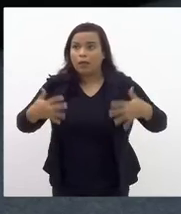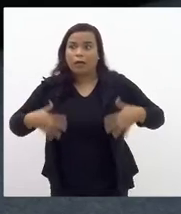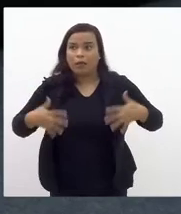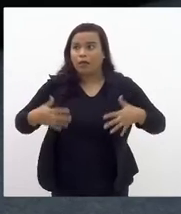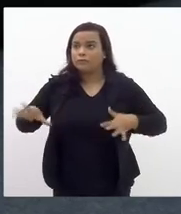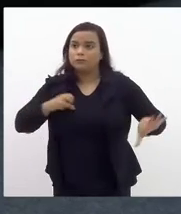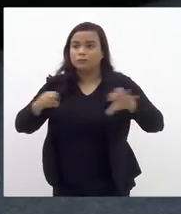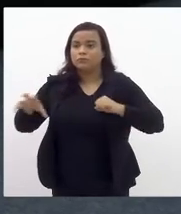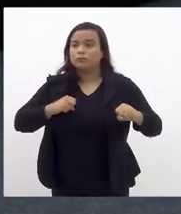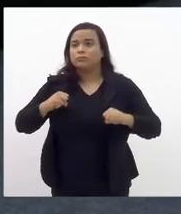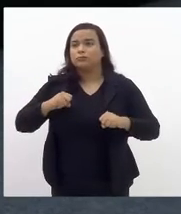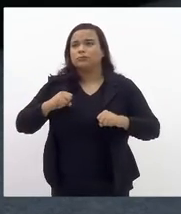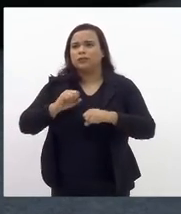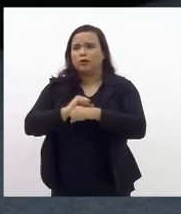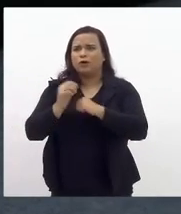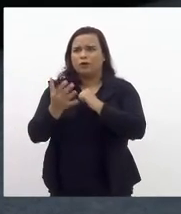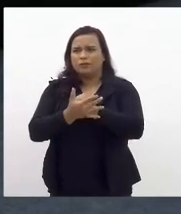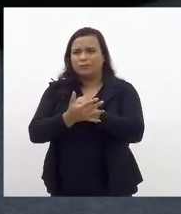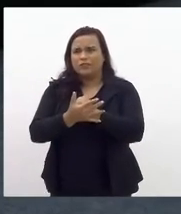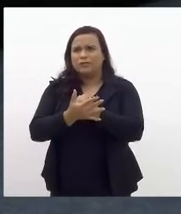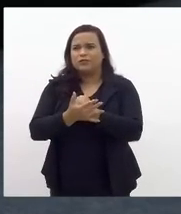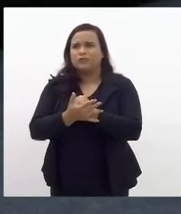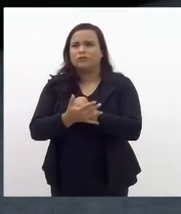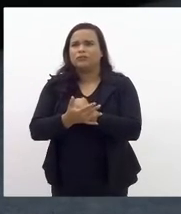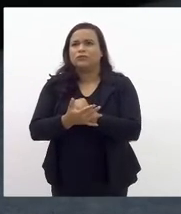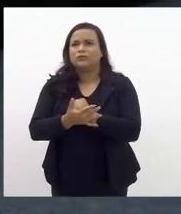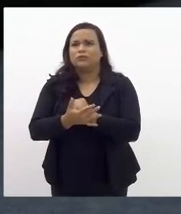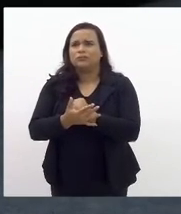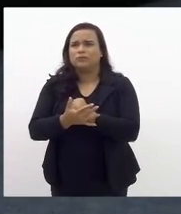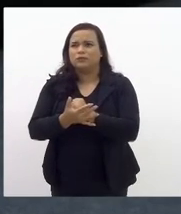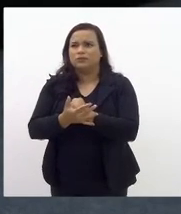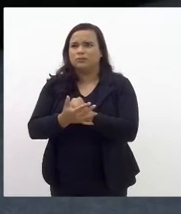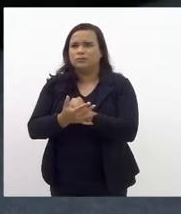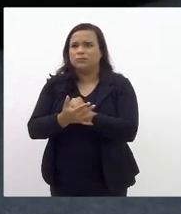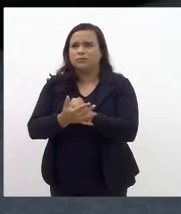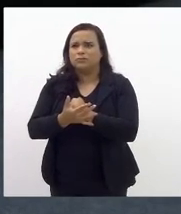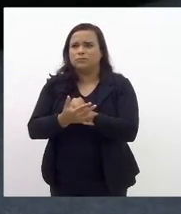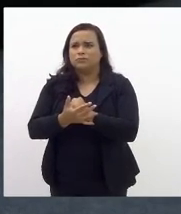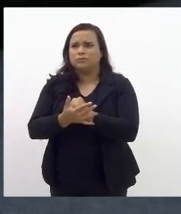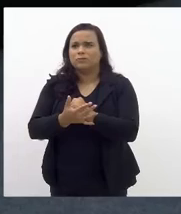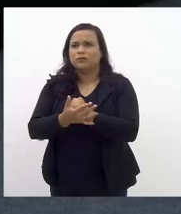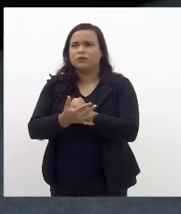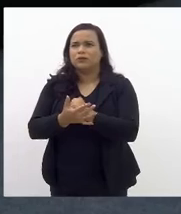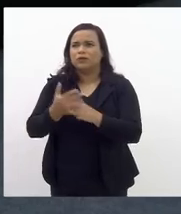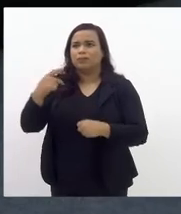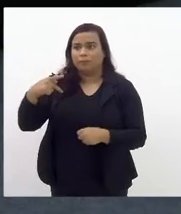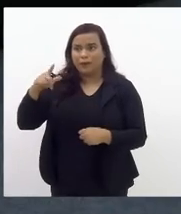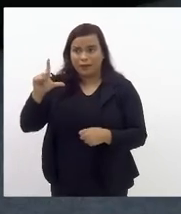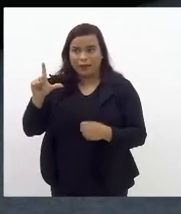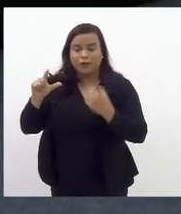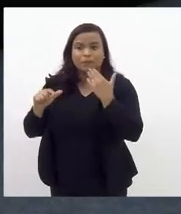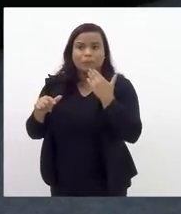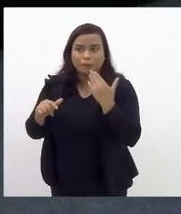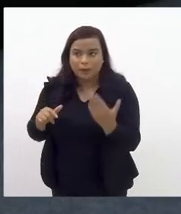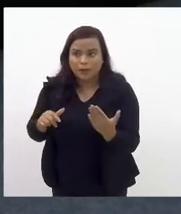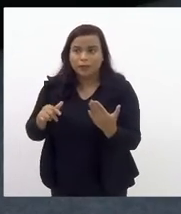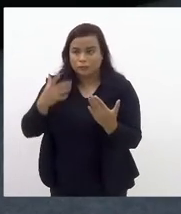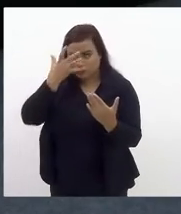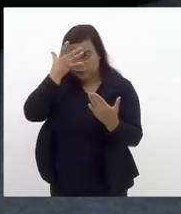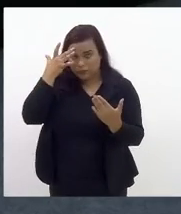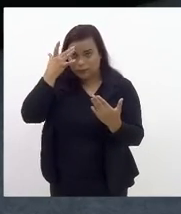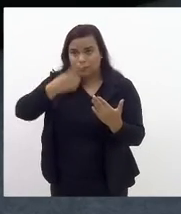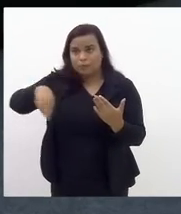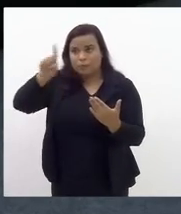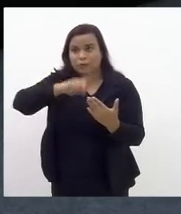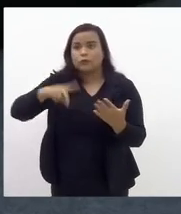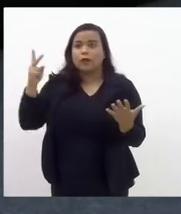Covid 2019. Então, o que o PL pede? Para que aqueles que foram